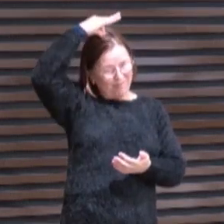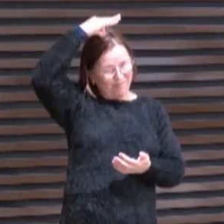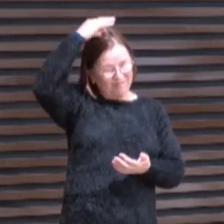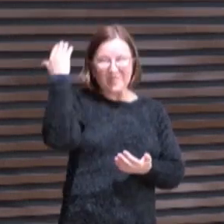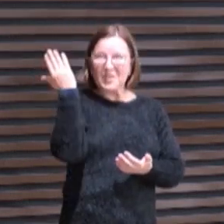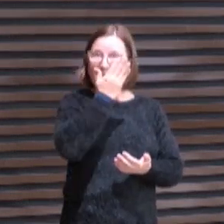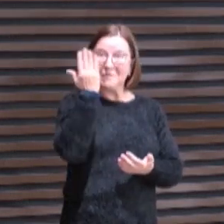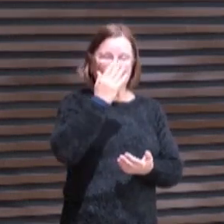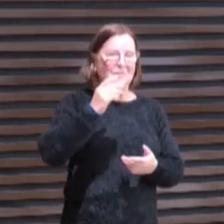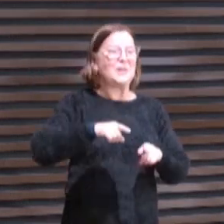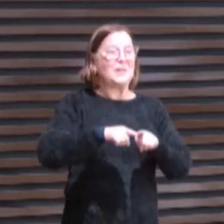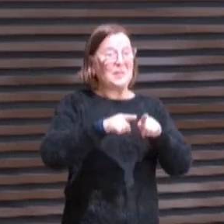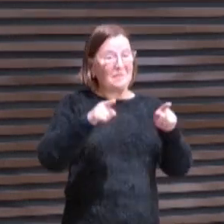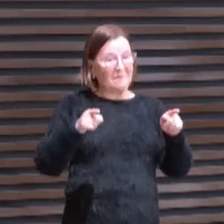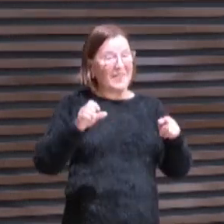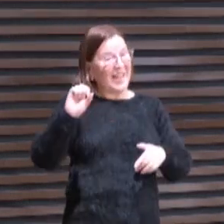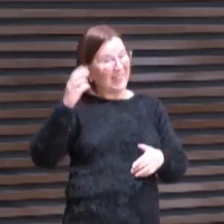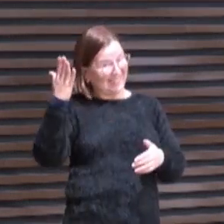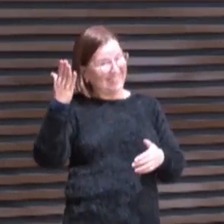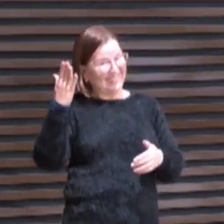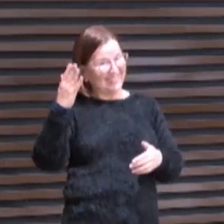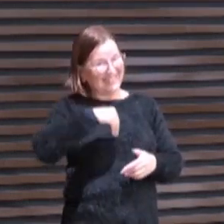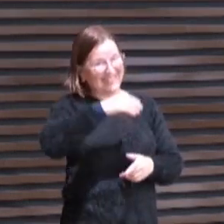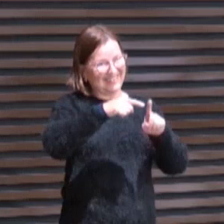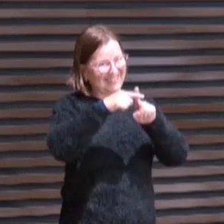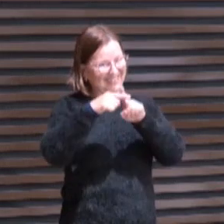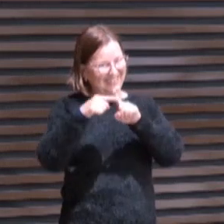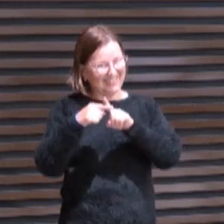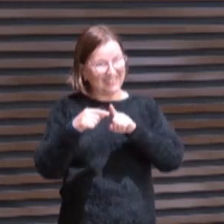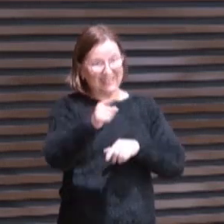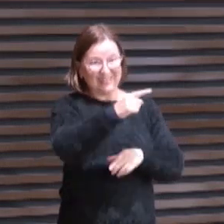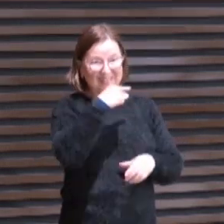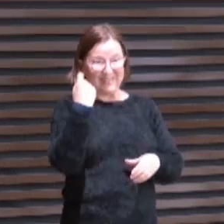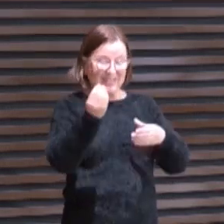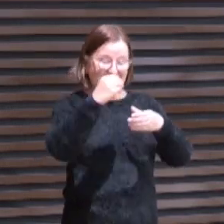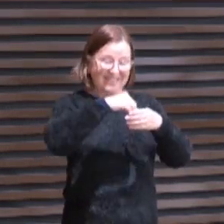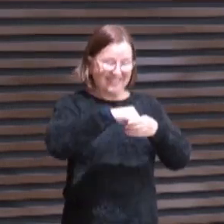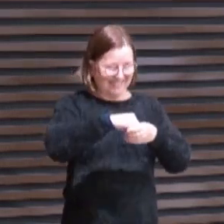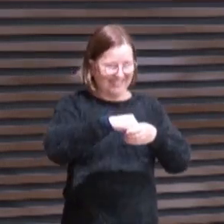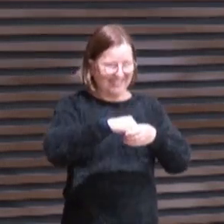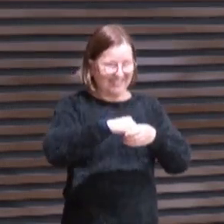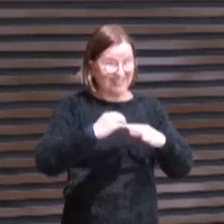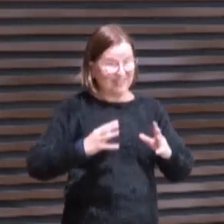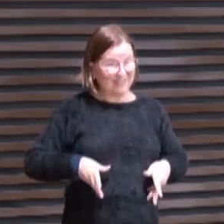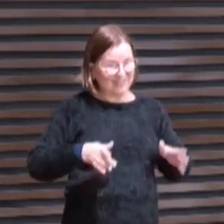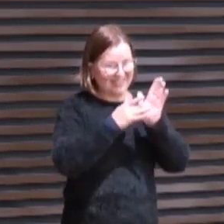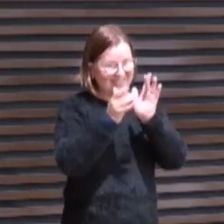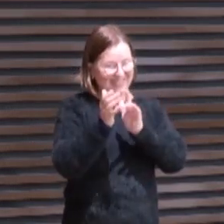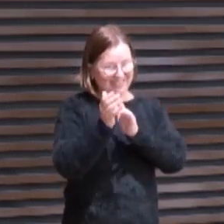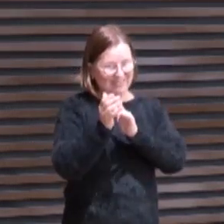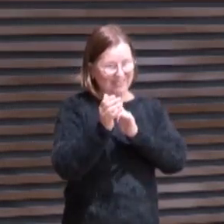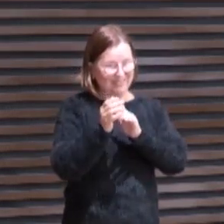vemos, mas que aconteceu lá no Calvário. Fomos batizados em Cristo Jesus, fomos batizados